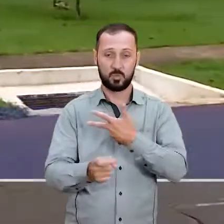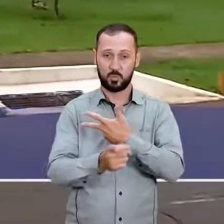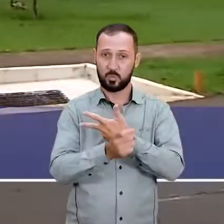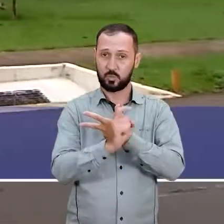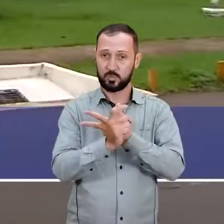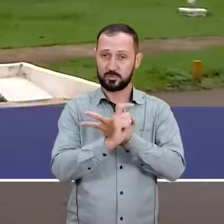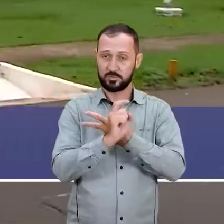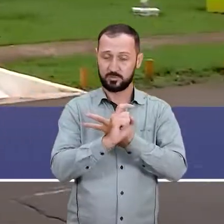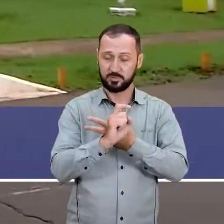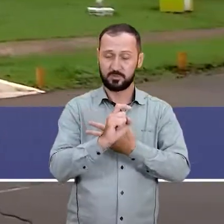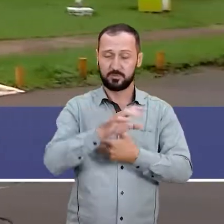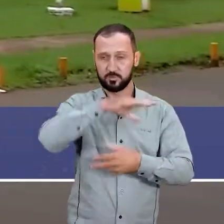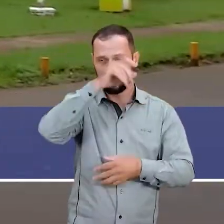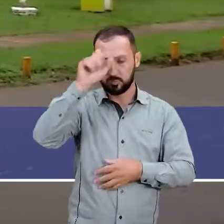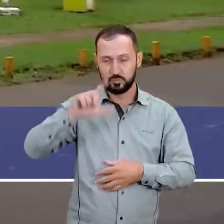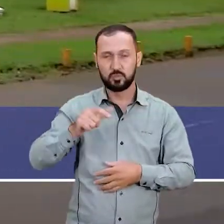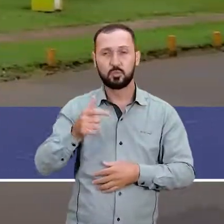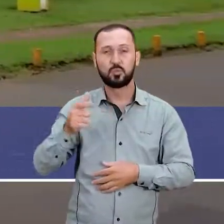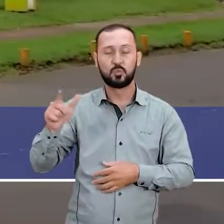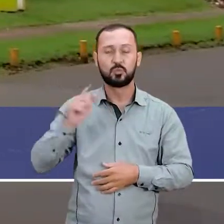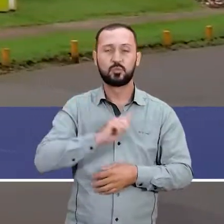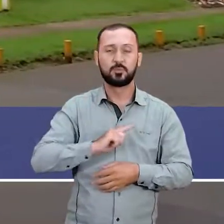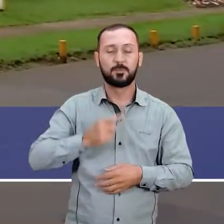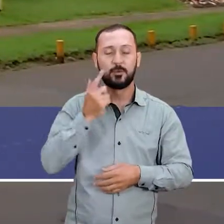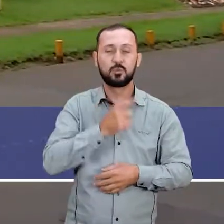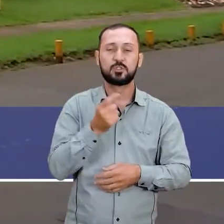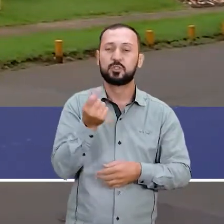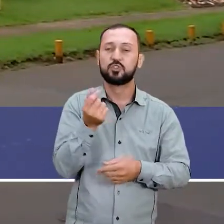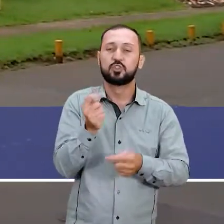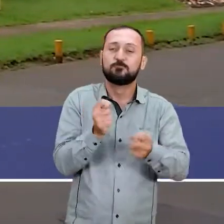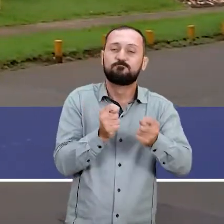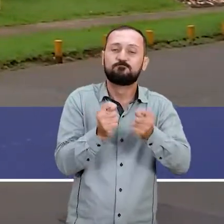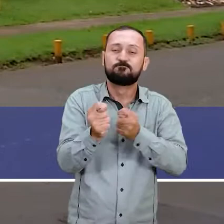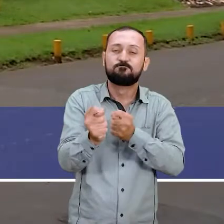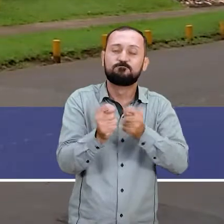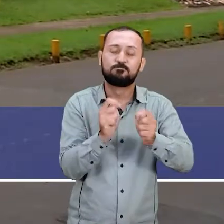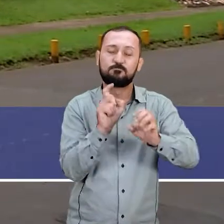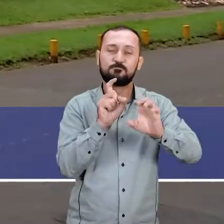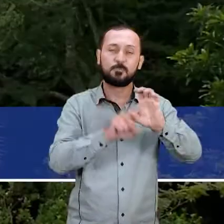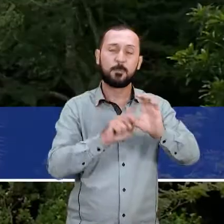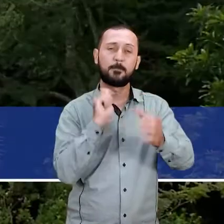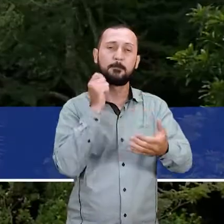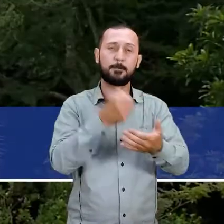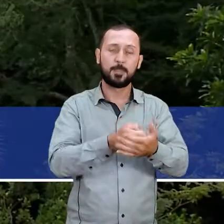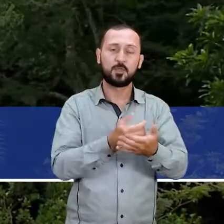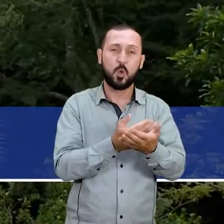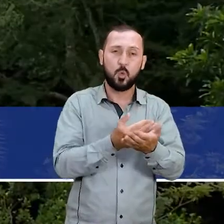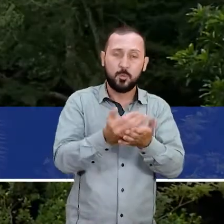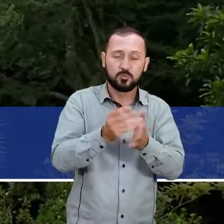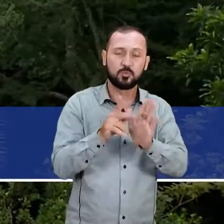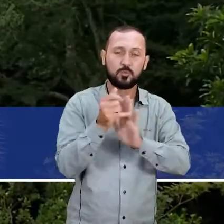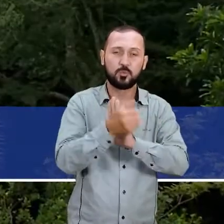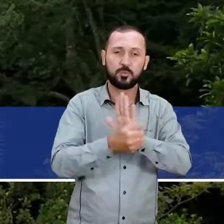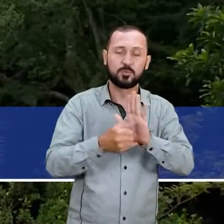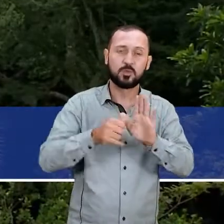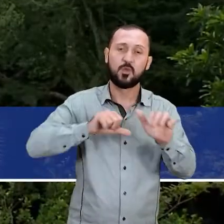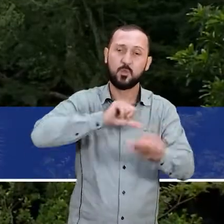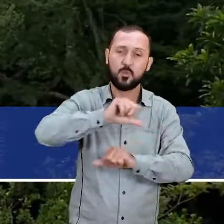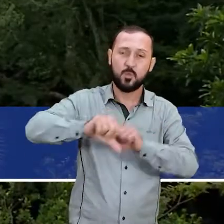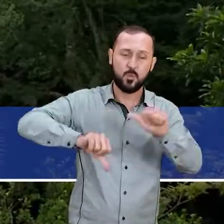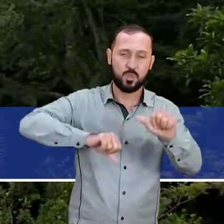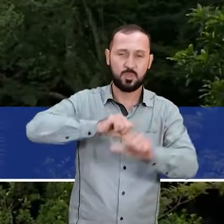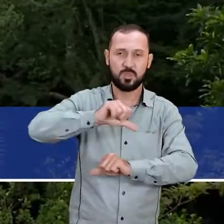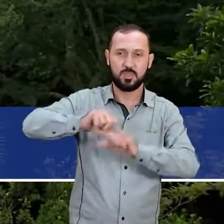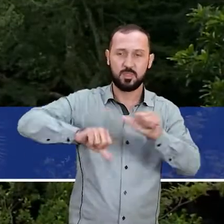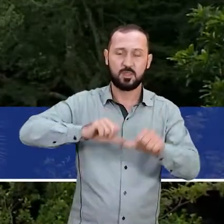O Executivo Estadual, assim como outros governos, para equilibrar as contas públicas, já se antecipou e encaminhou o projeto